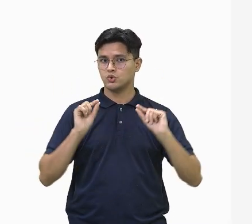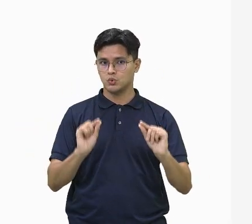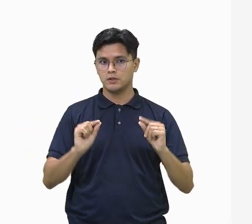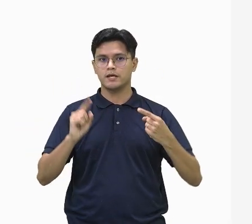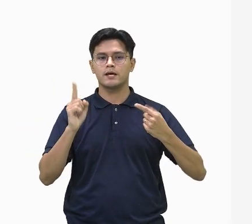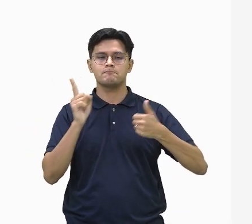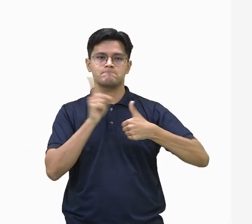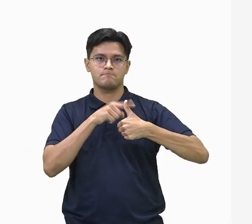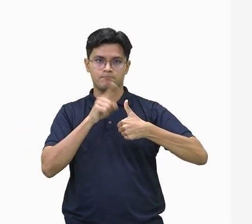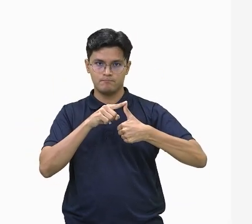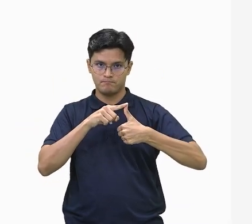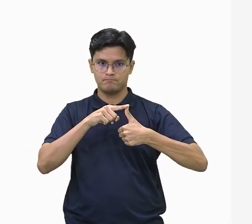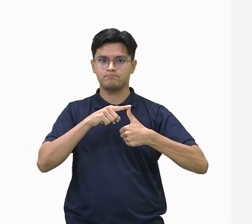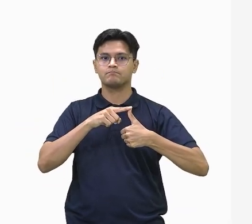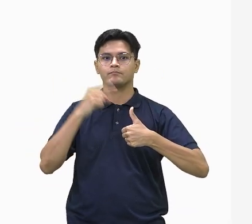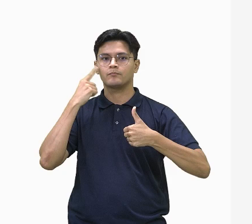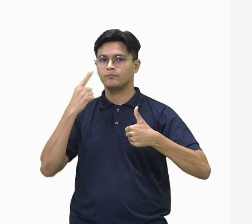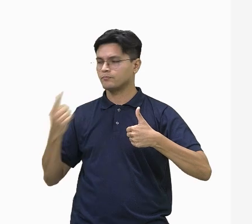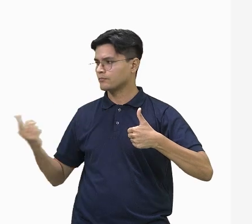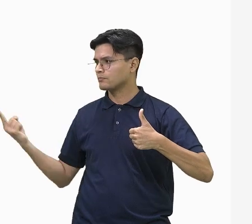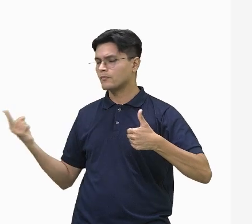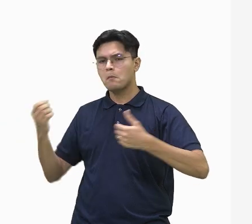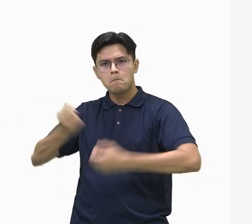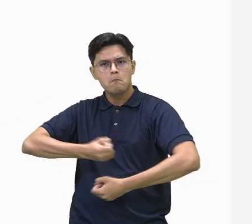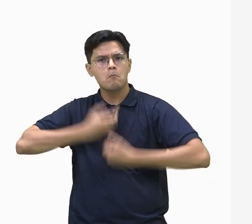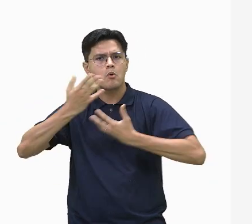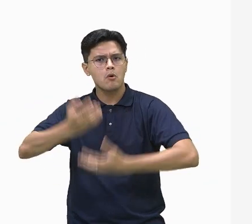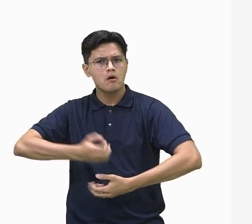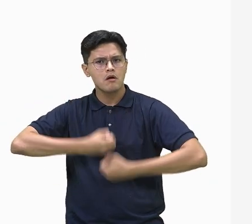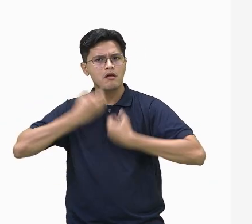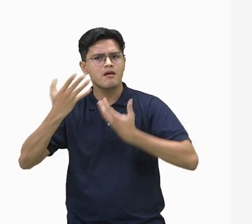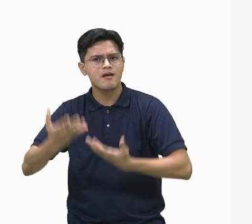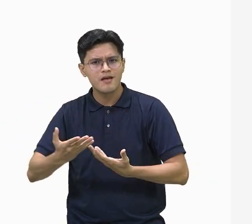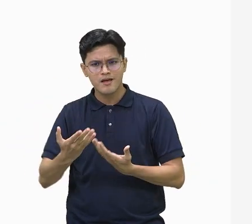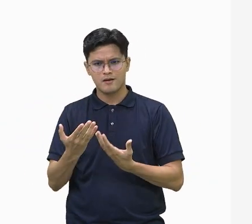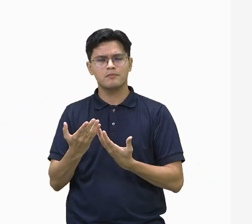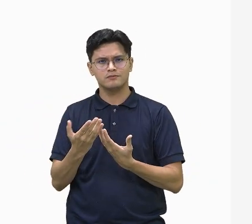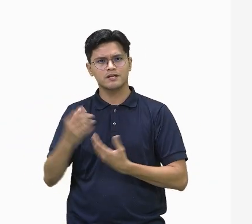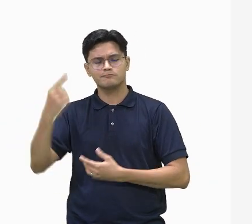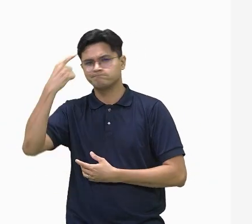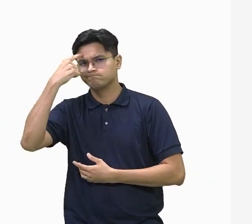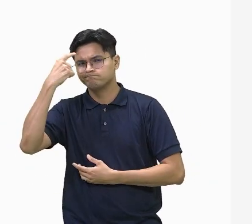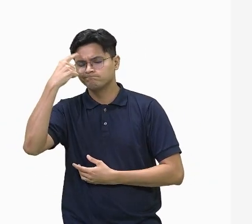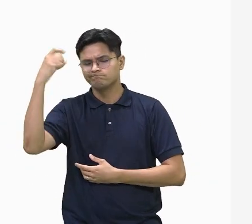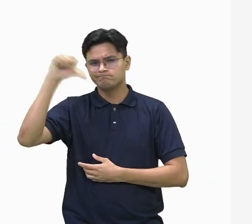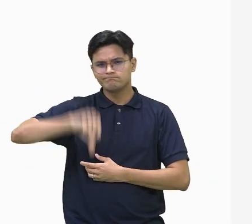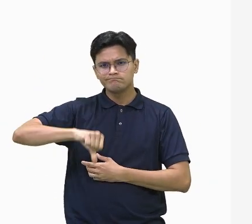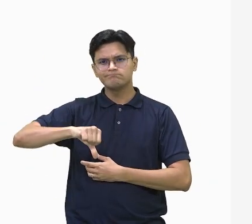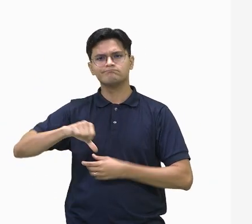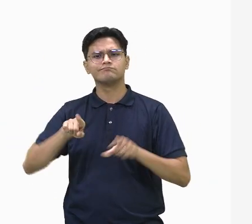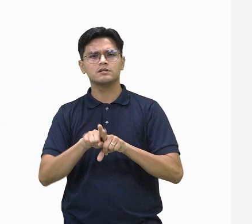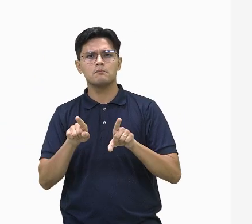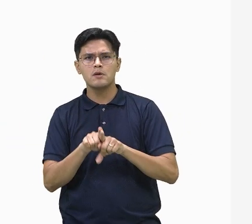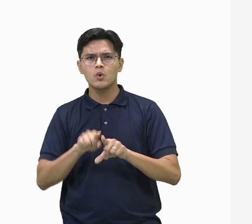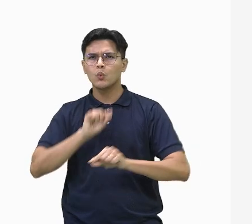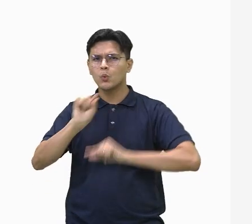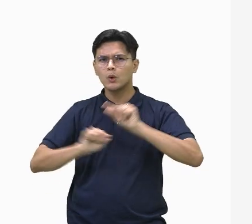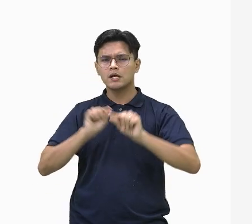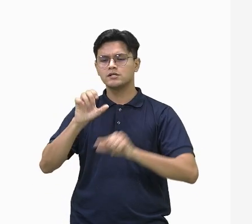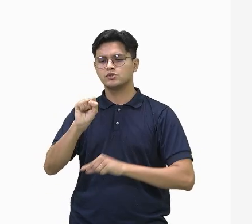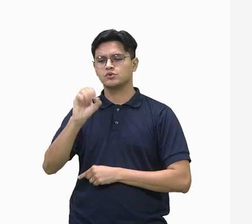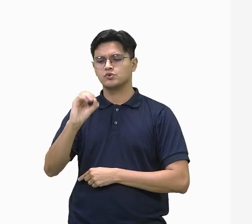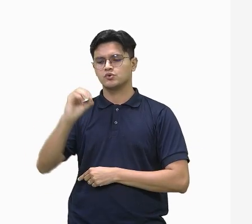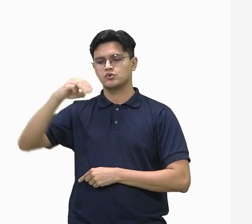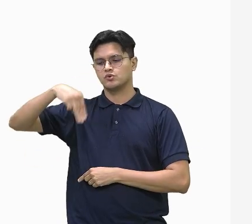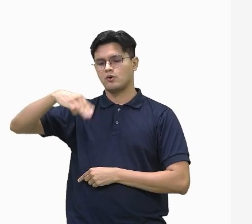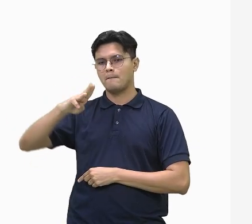né? Então os nossos poemas são o que? Mais melancólicos, pessimistas, sombrios. Não é à toa que todo o decorrer aqui da